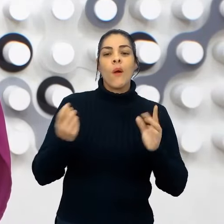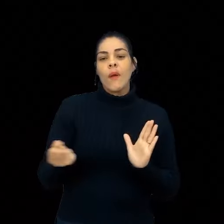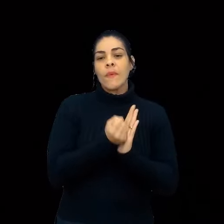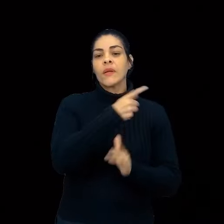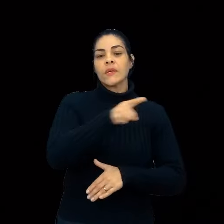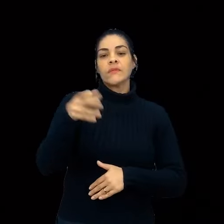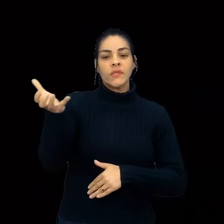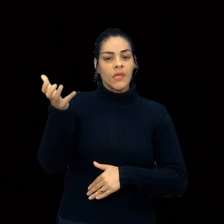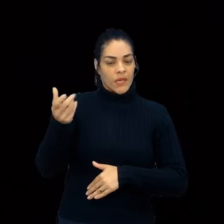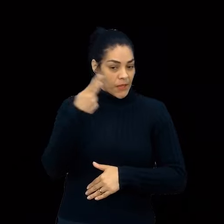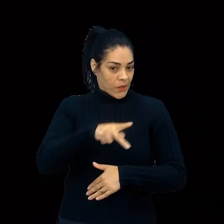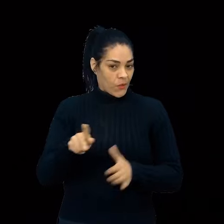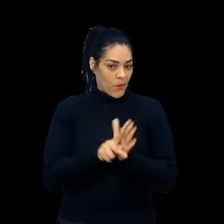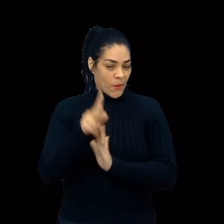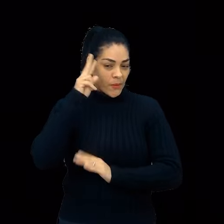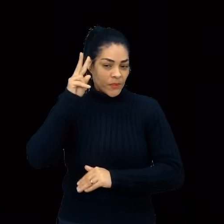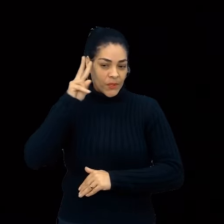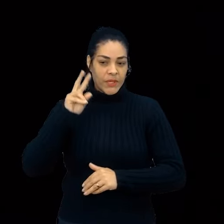história?